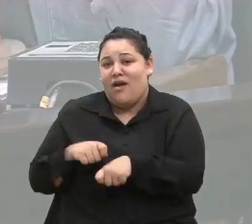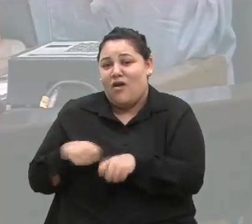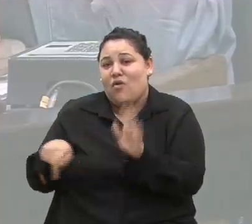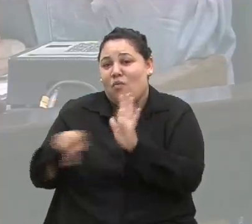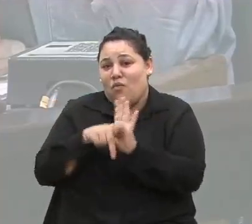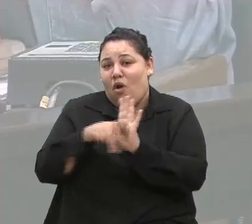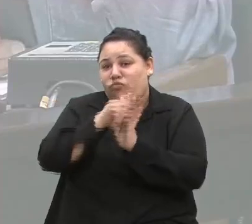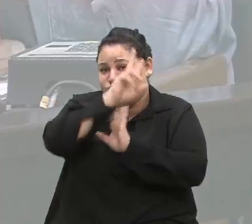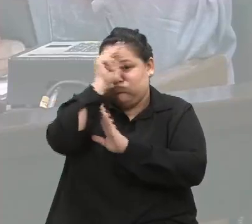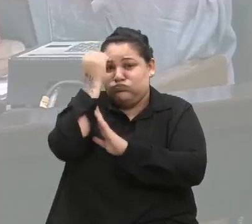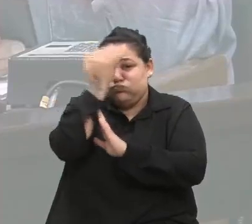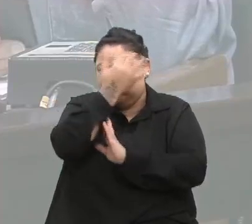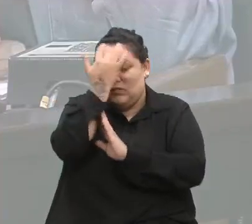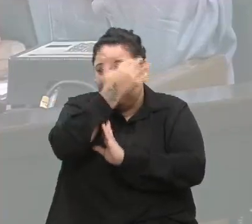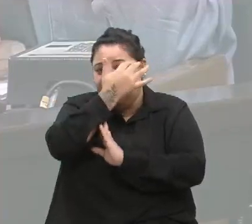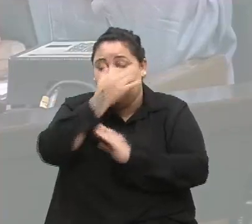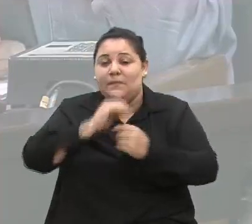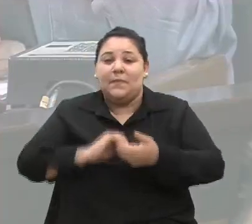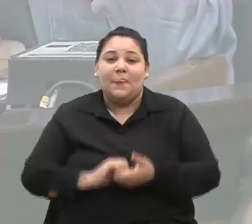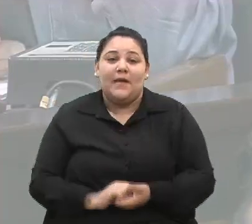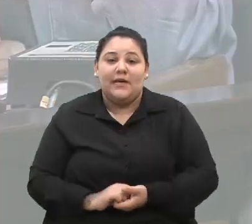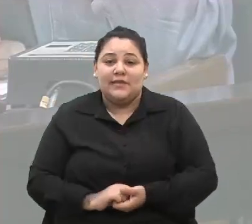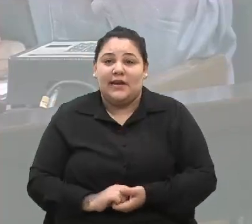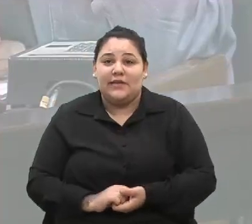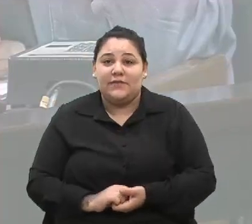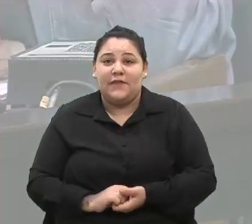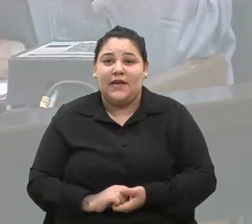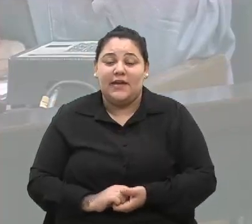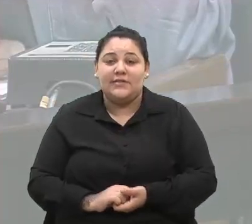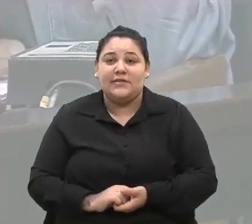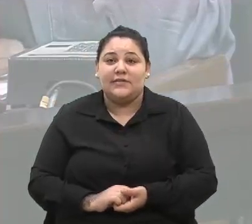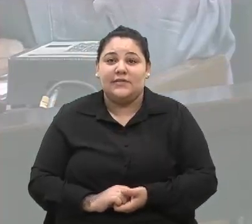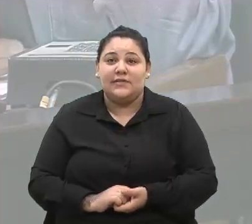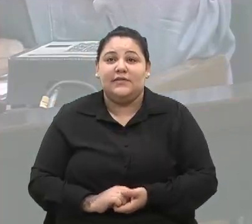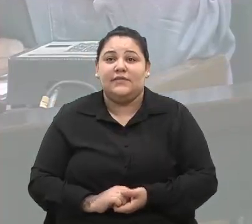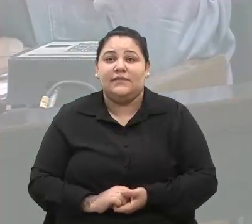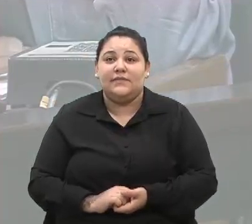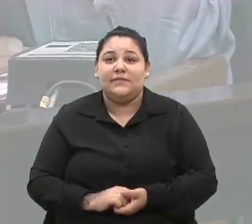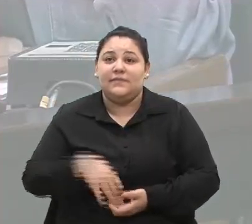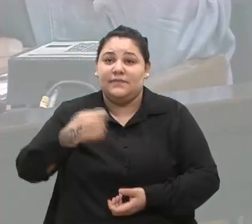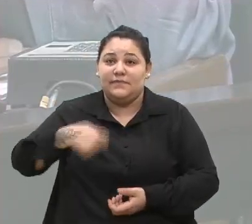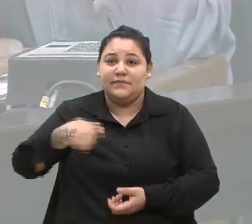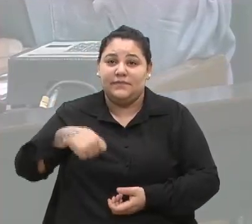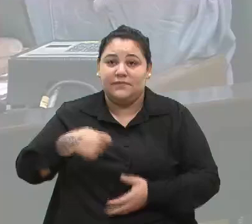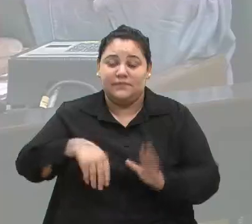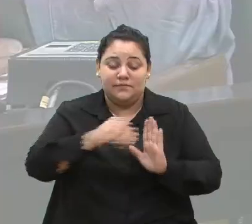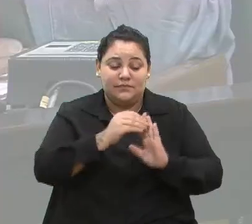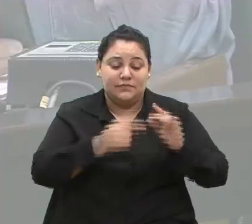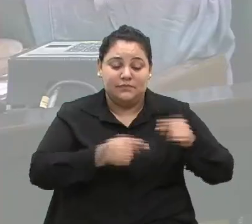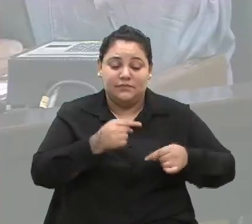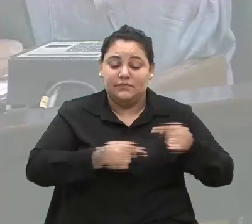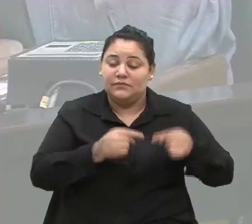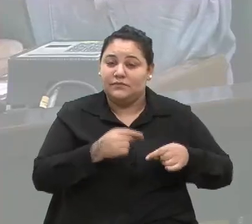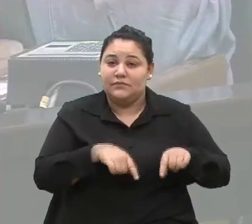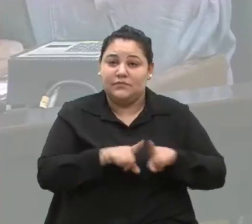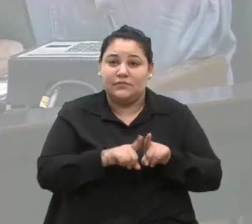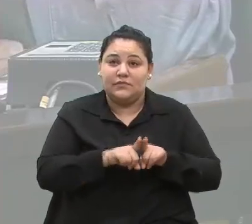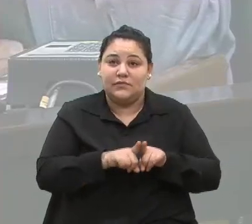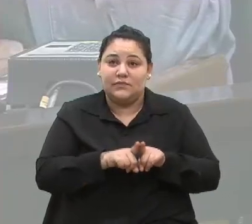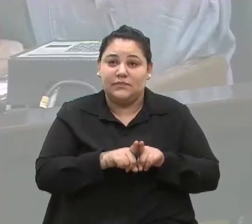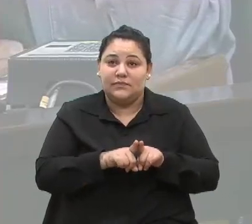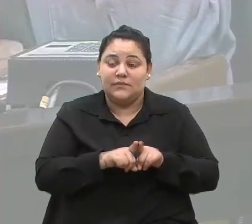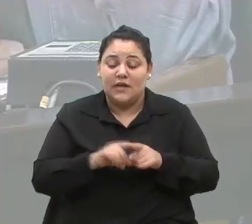Agora, claro, nós precisamos aqui colocar a discussão e fazer